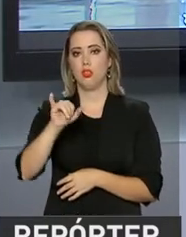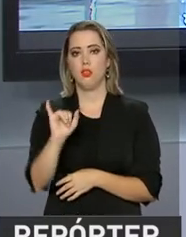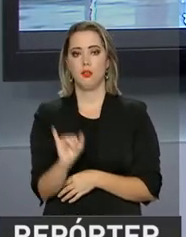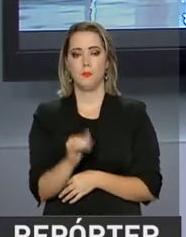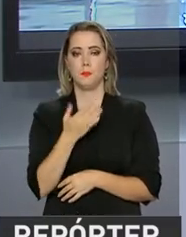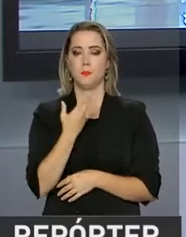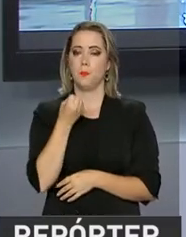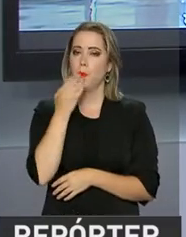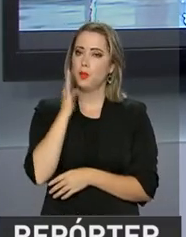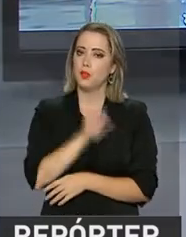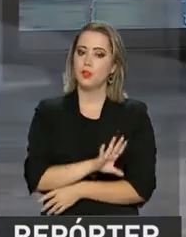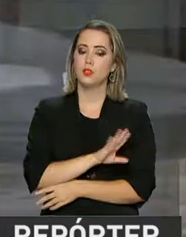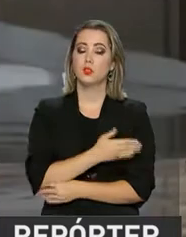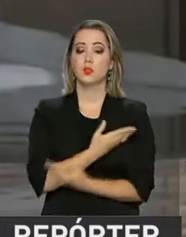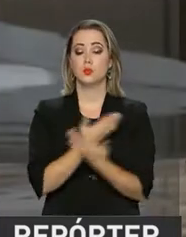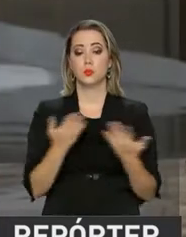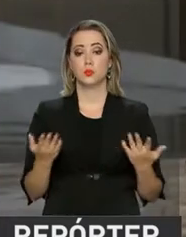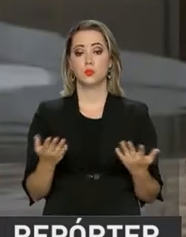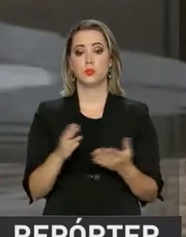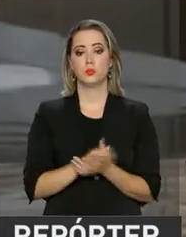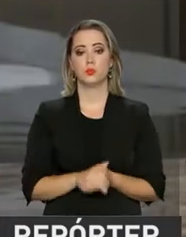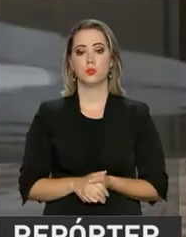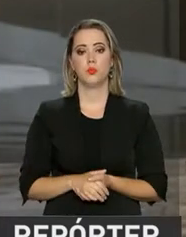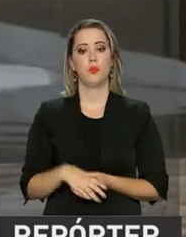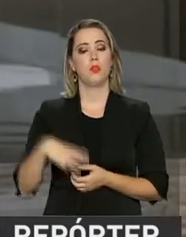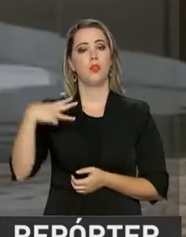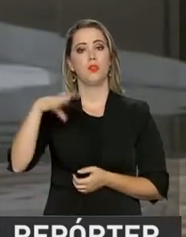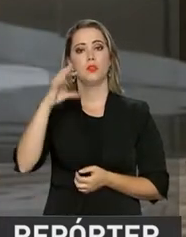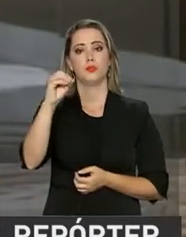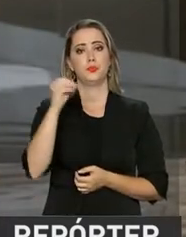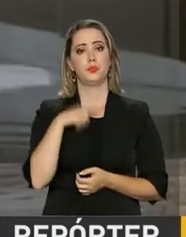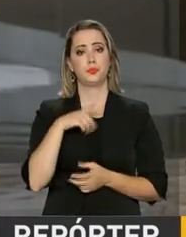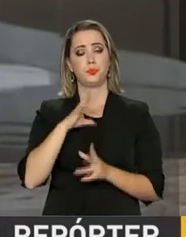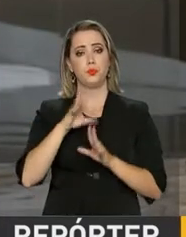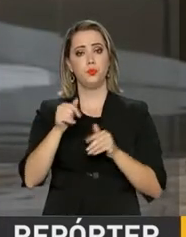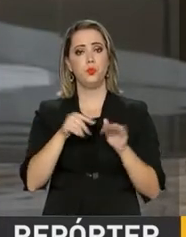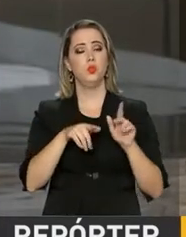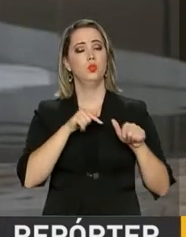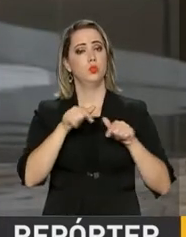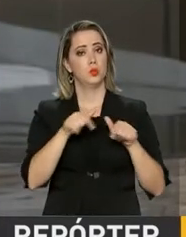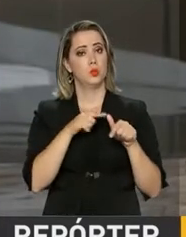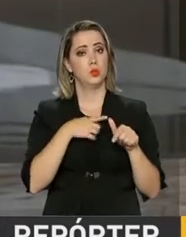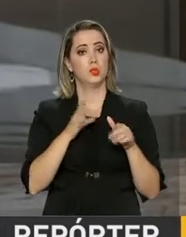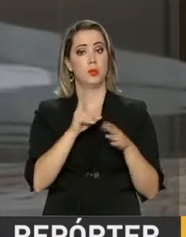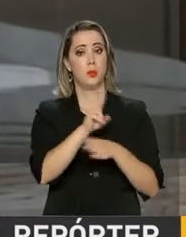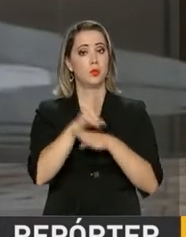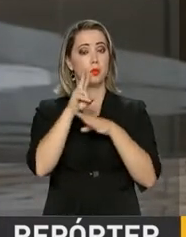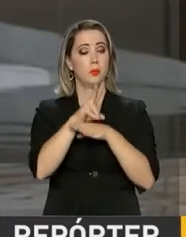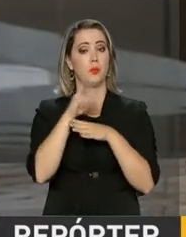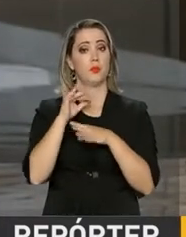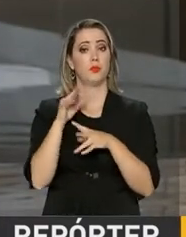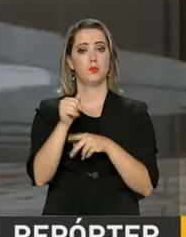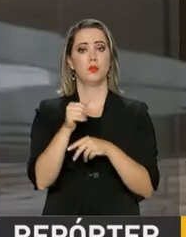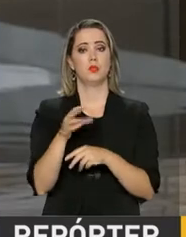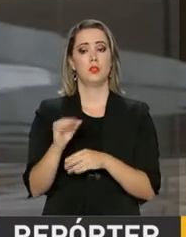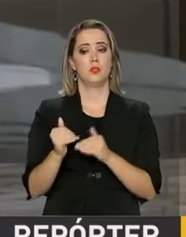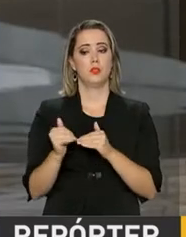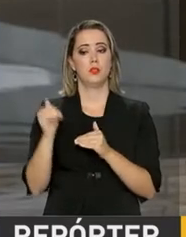roberto boa tarde a todos olha o roberto em março o saldo das operações de crédito em geral cresceu